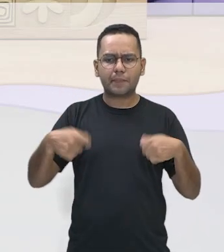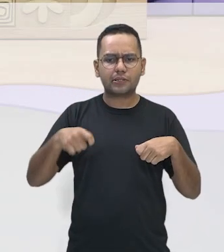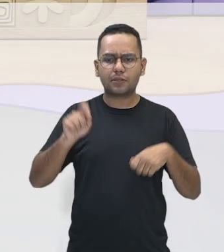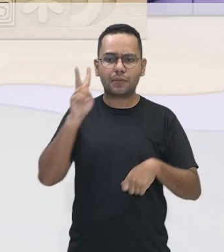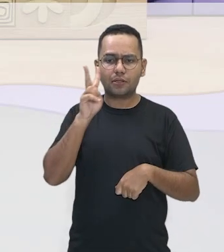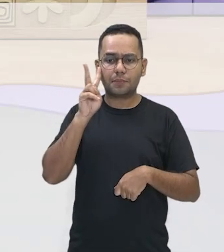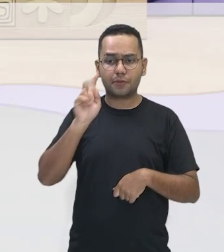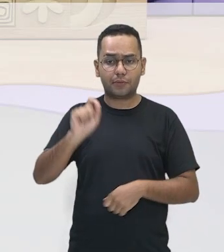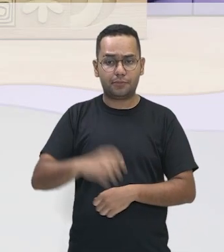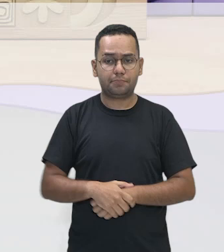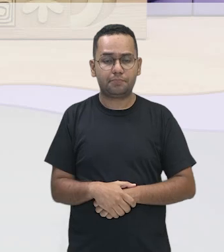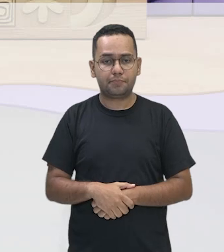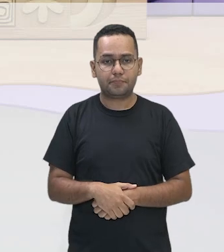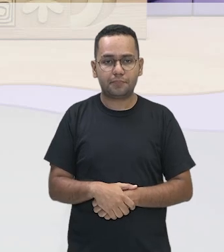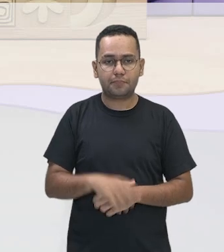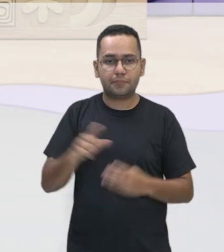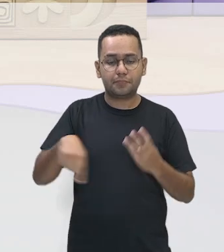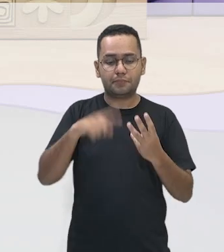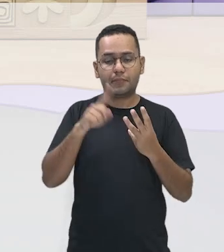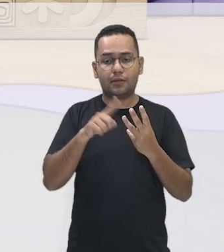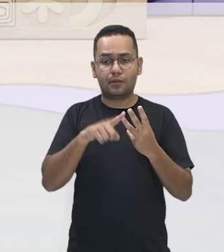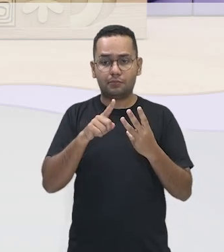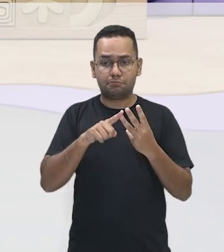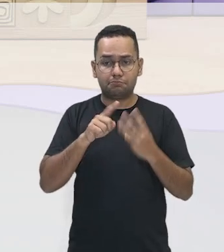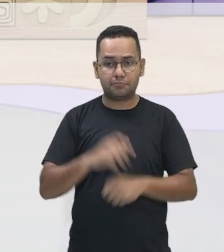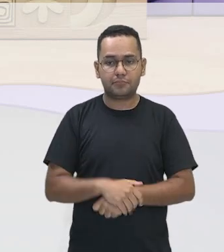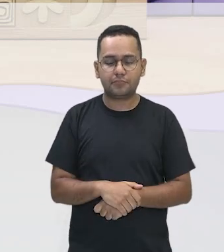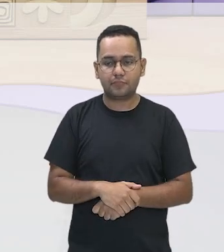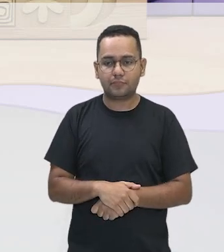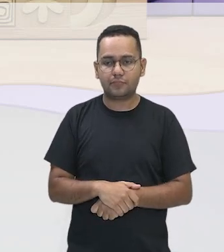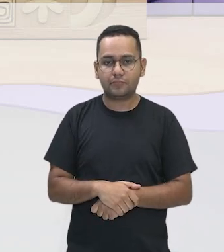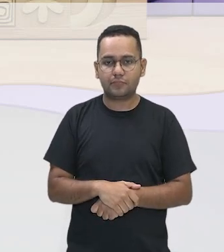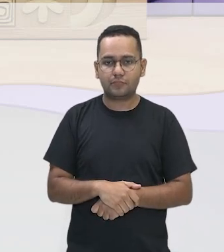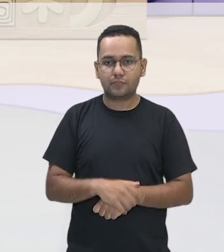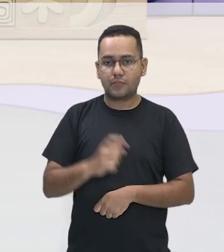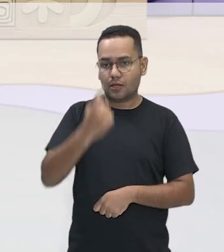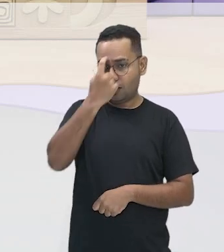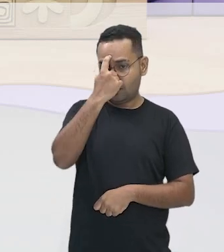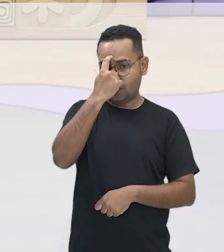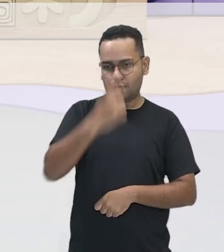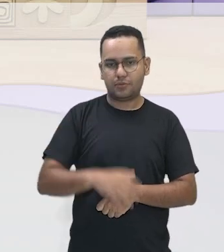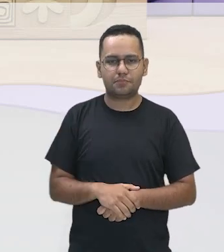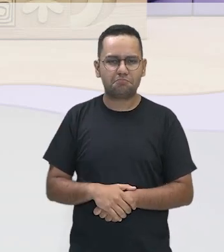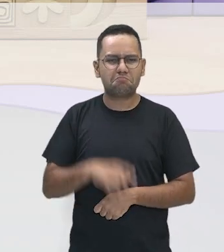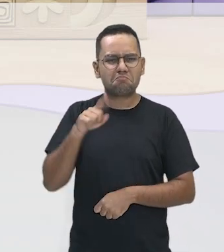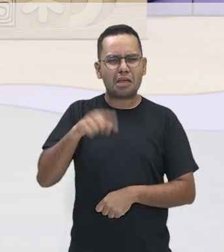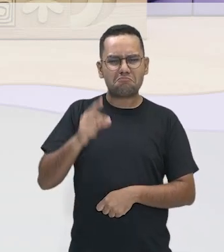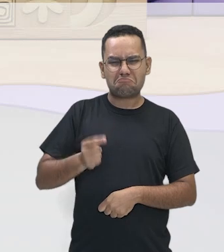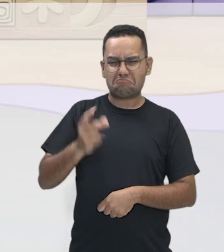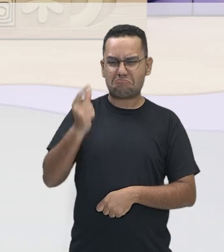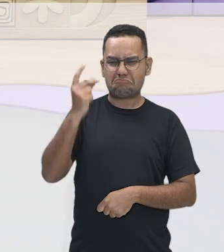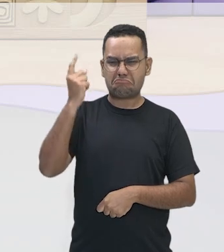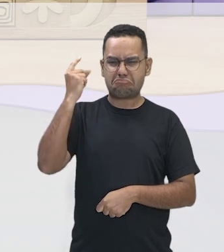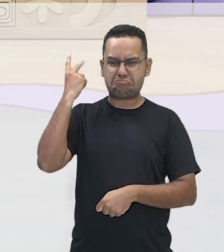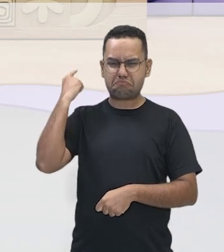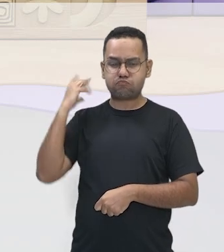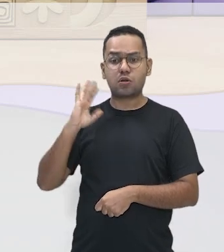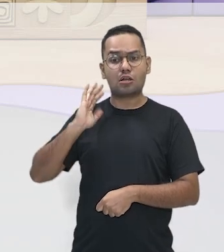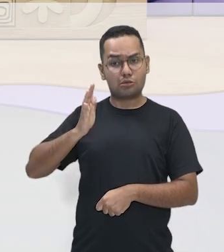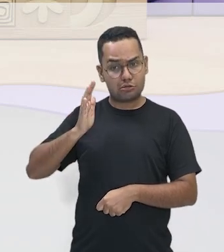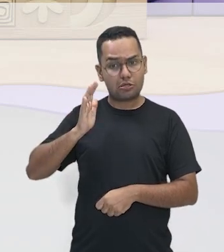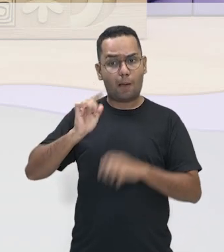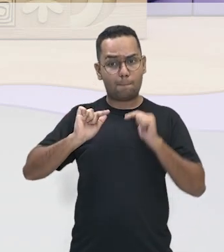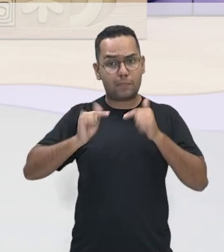algumas coisas em relação ao hinduísmo. O hinduísmo é considerado uma das mais antigas religiões do mundo. Originou-se a partir